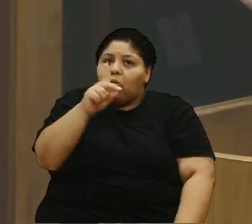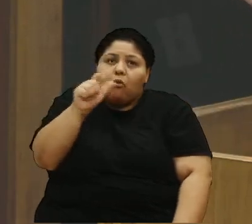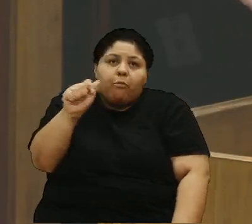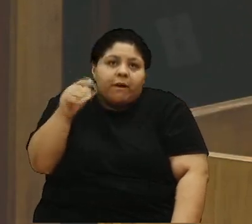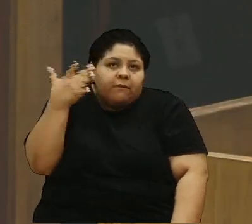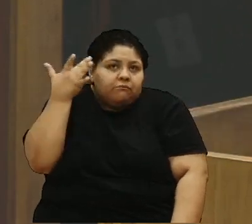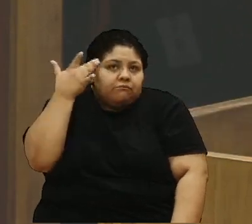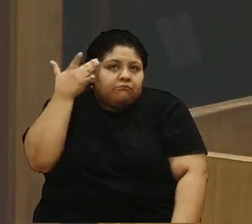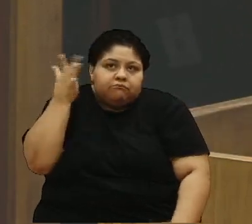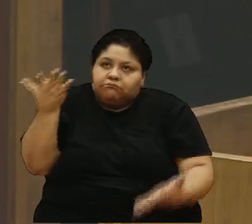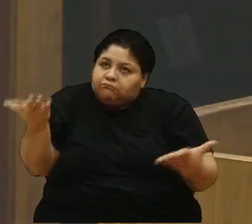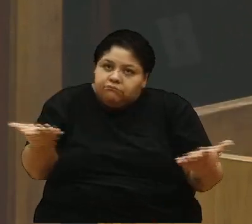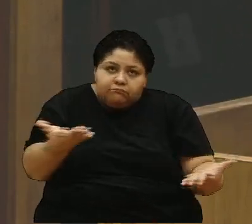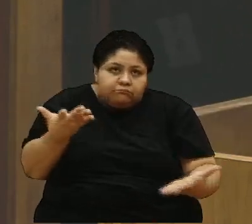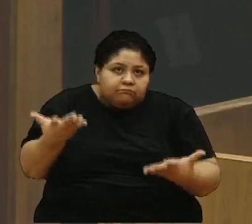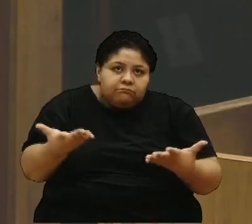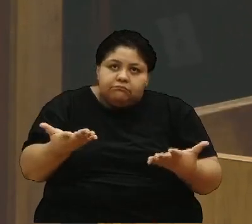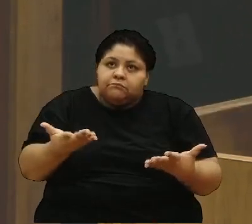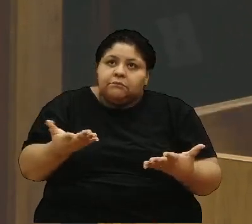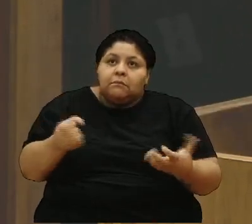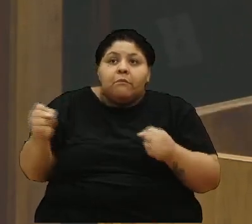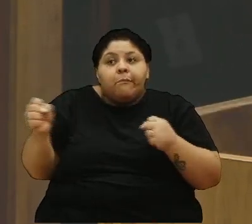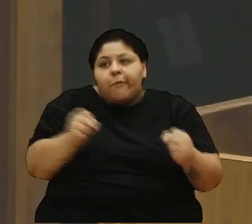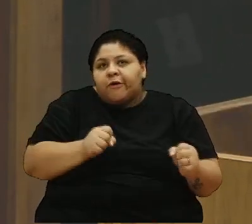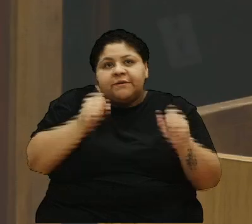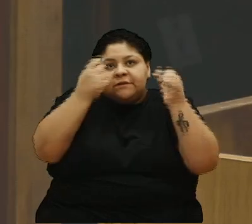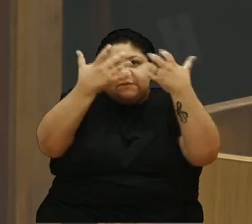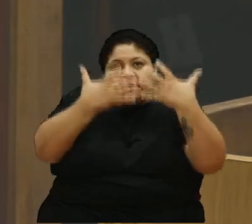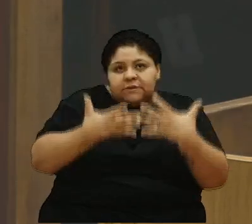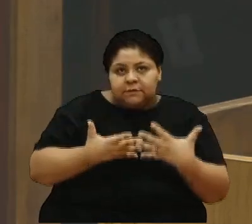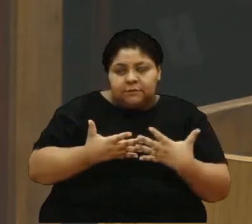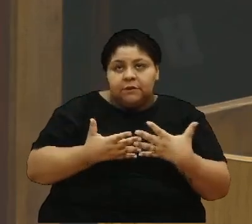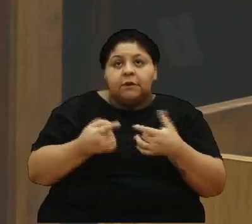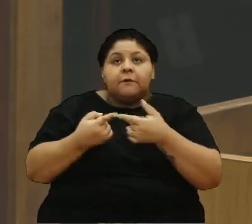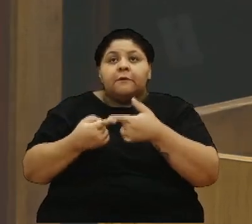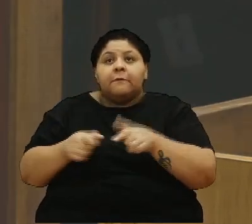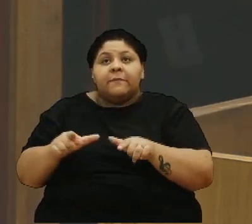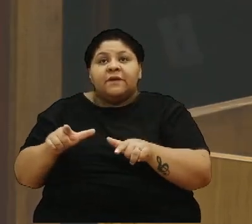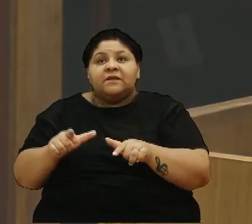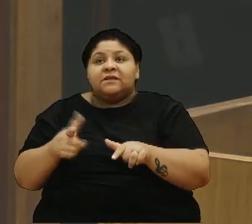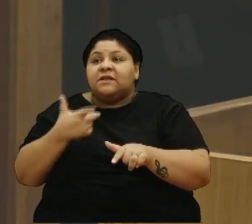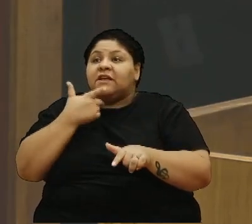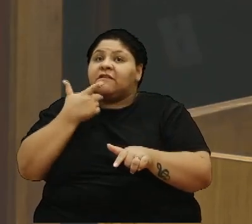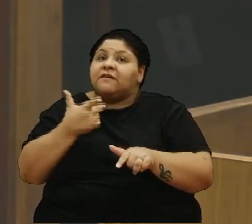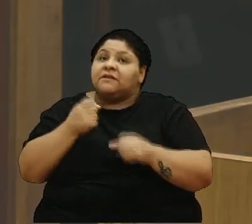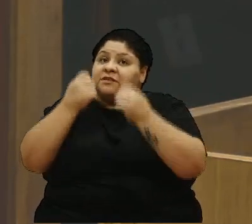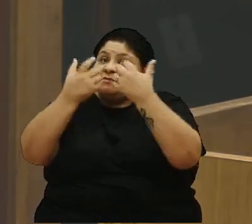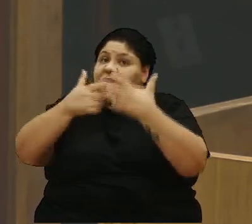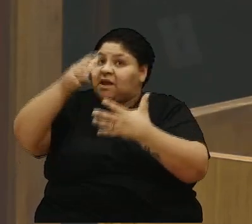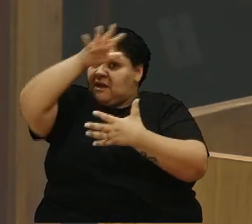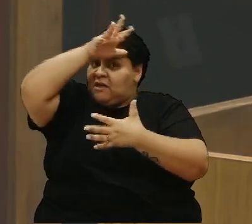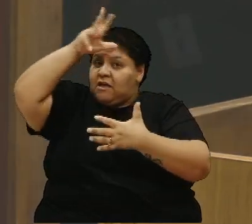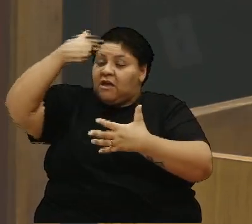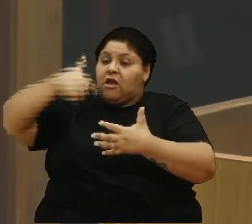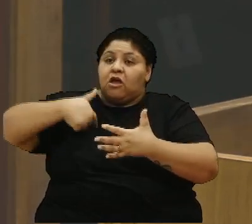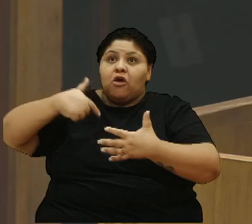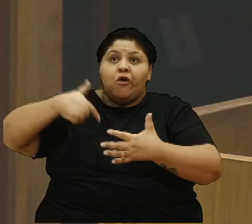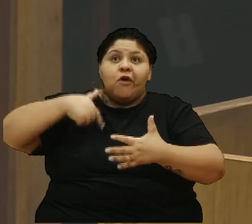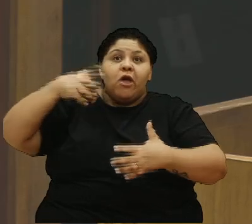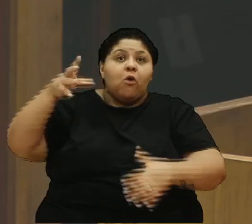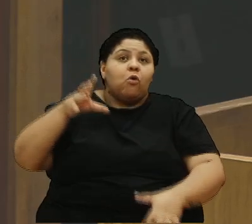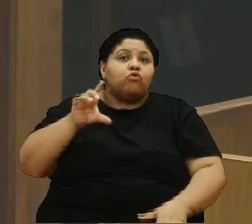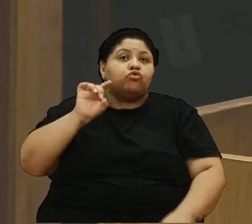Então, de alguma forma, essa pode ser a justificativa. Mas quem tem que dizer é o município. Eu só ouvi o